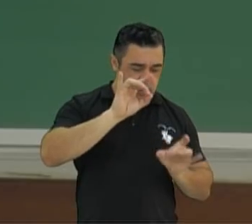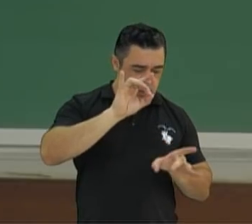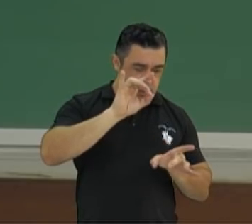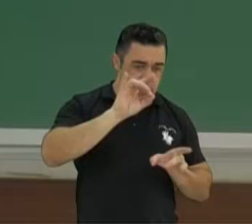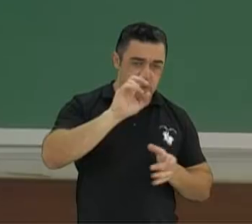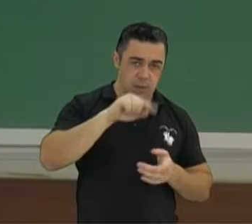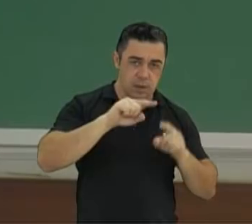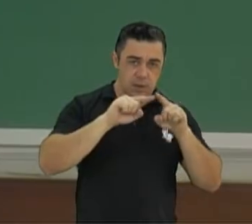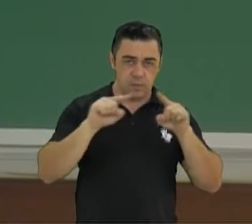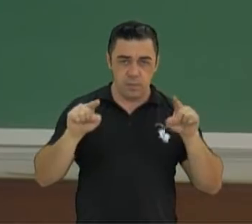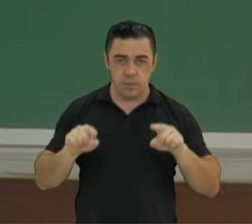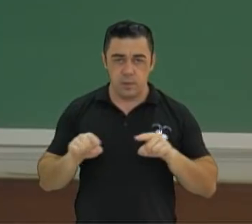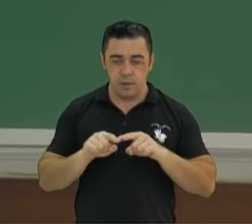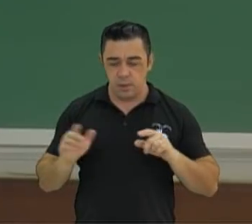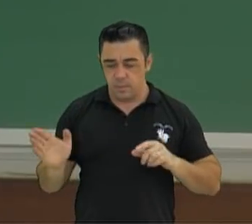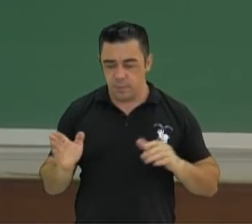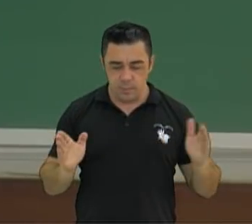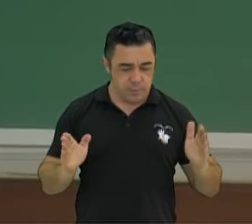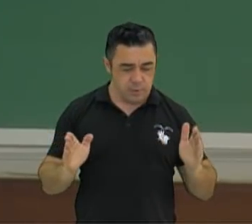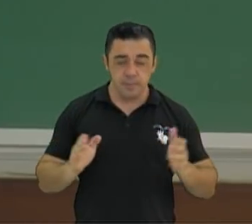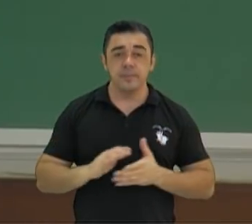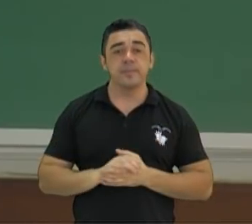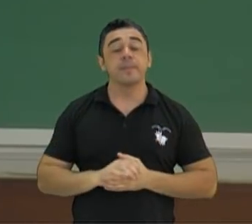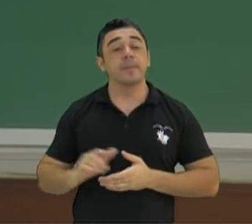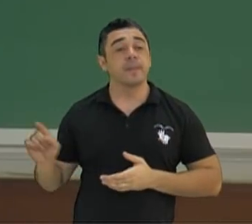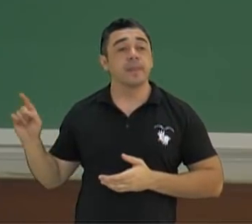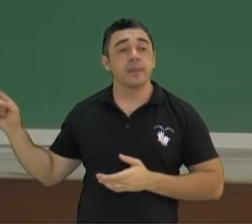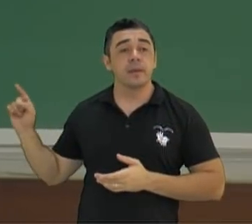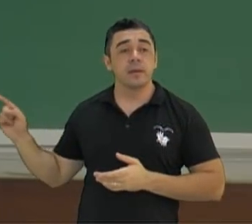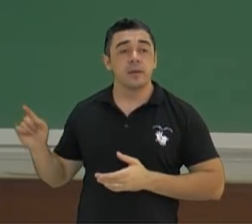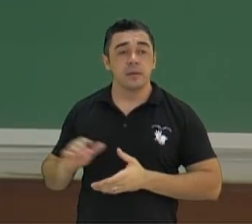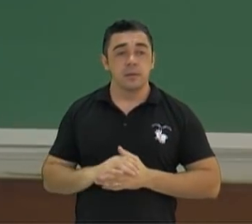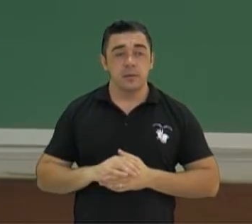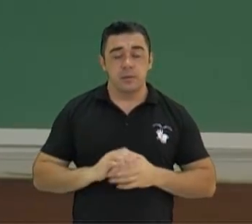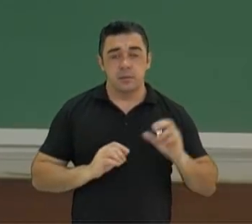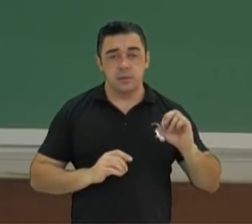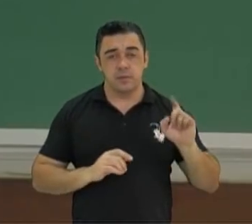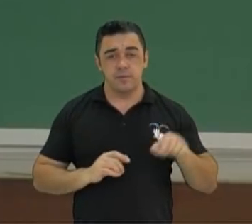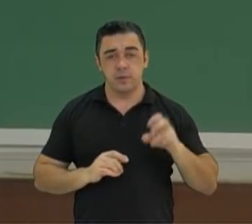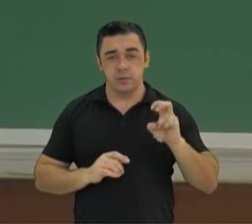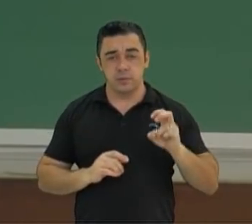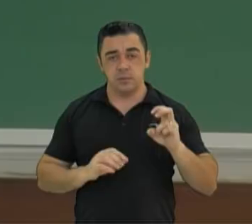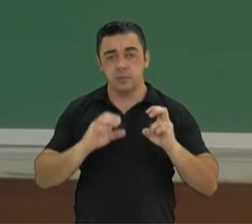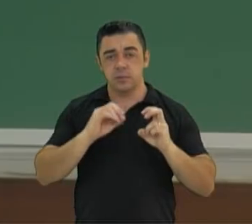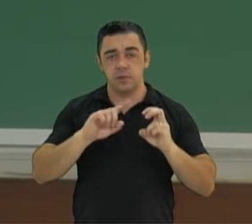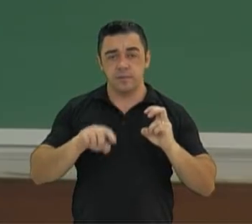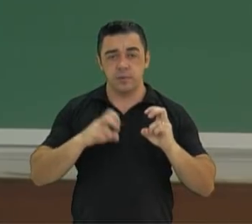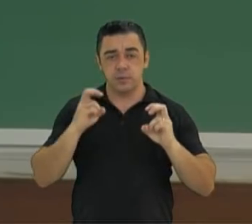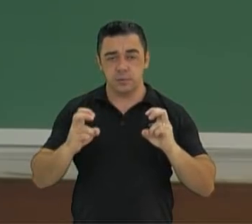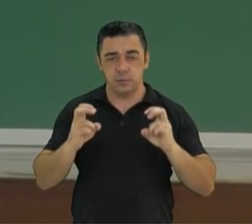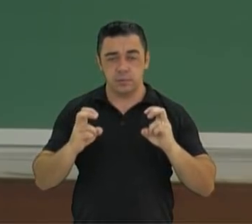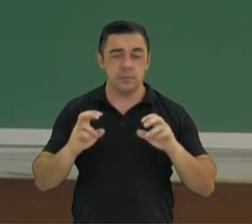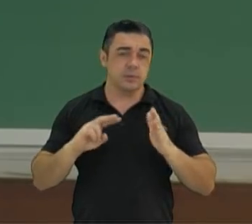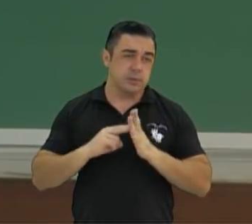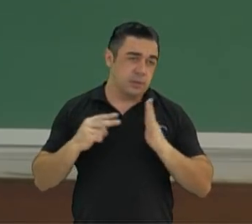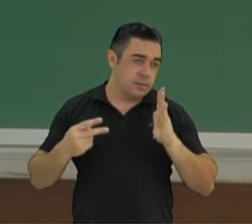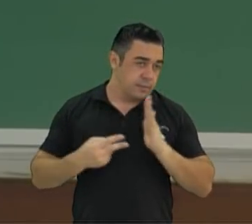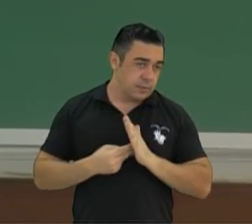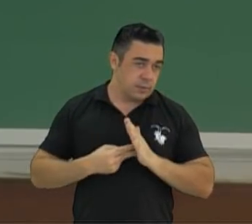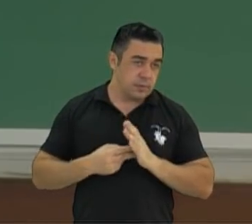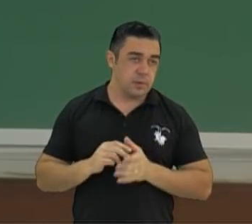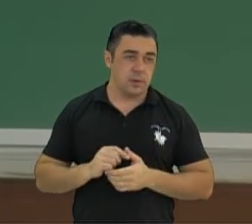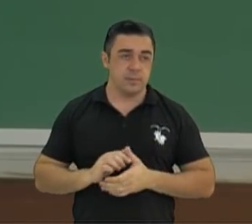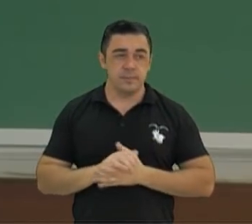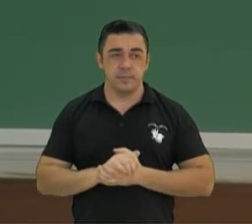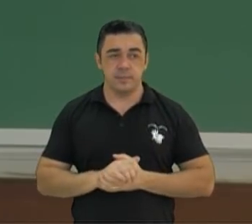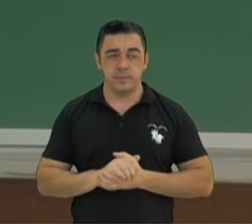tampas, que vai uma de cada lado, cada quadrado ali, o lado dele mede 0,5 metros, ou seja, aqui